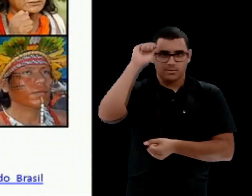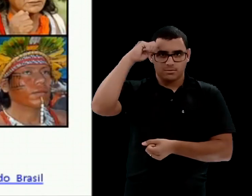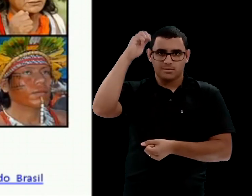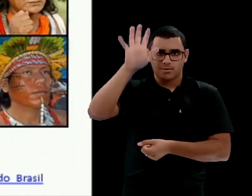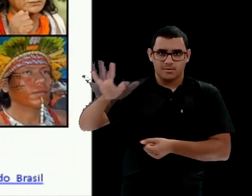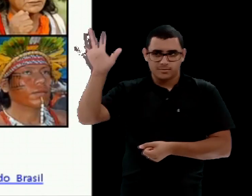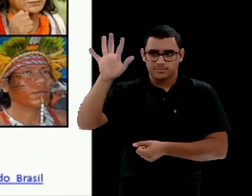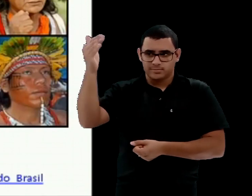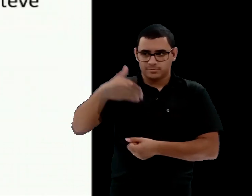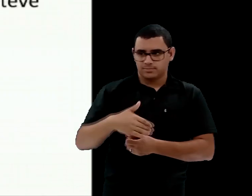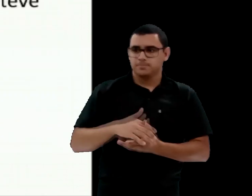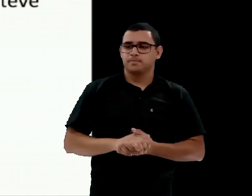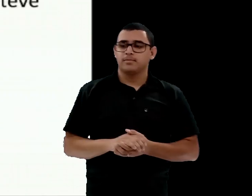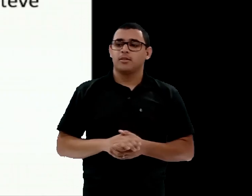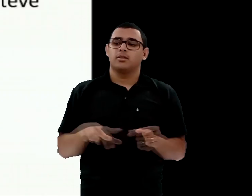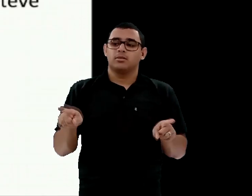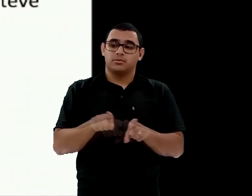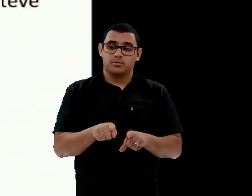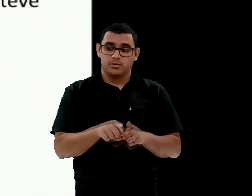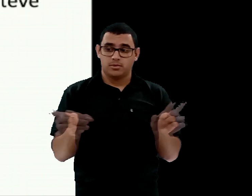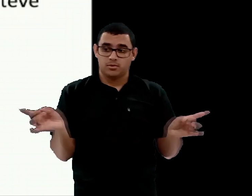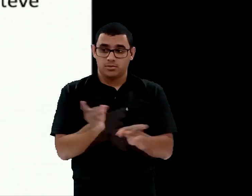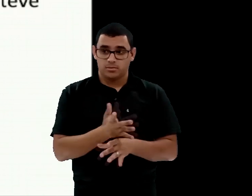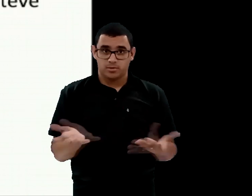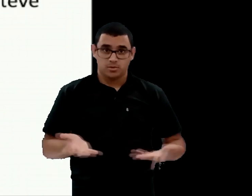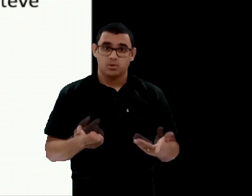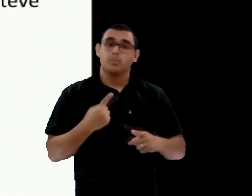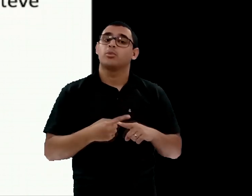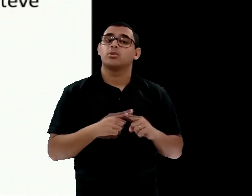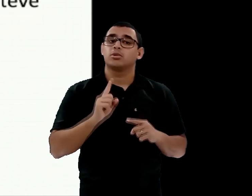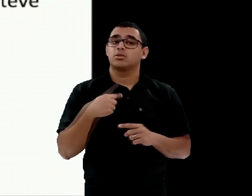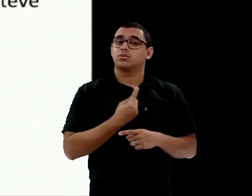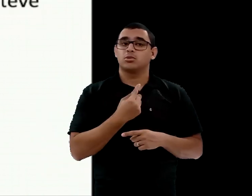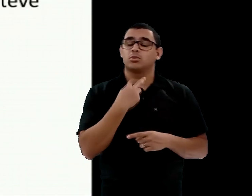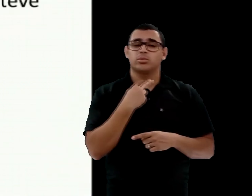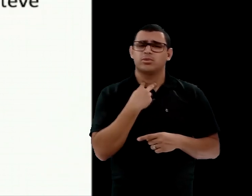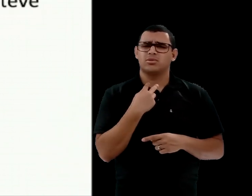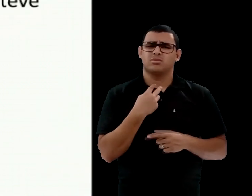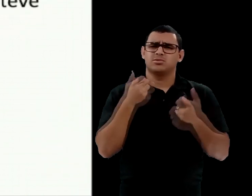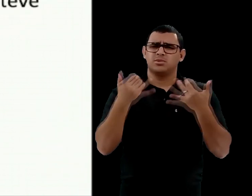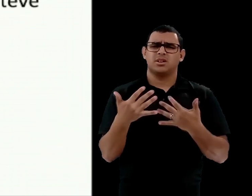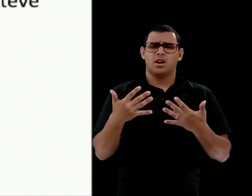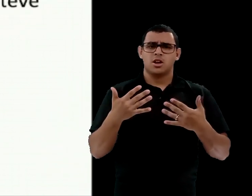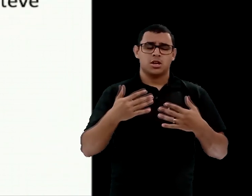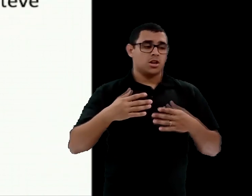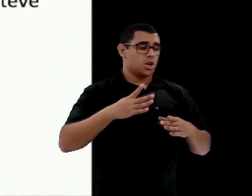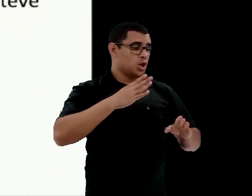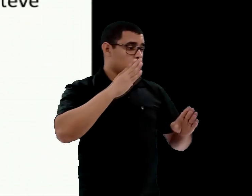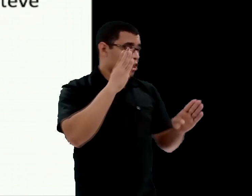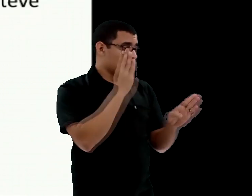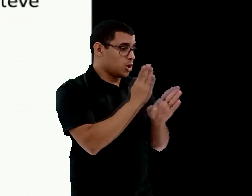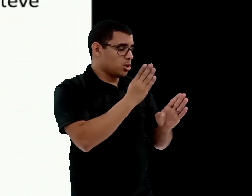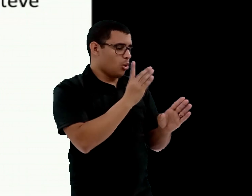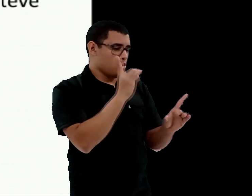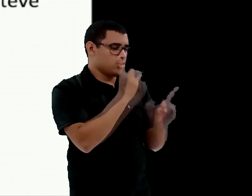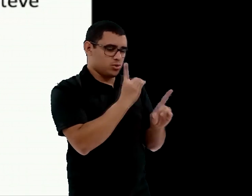de origem africana. E para nós concluirmos, por que não devemos falar em descobrimento do Brasil?